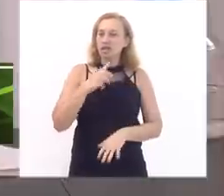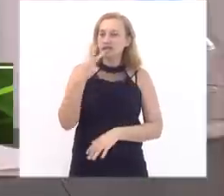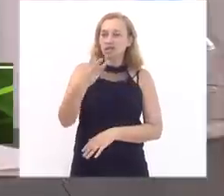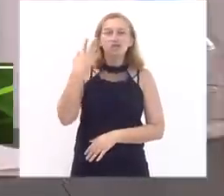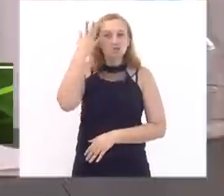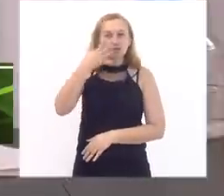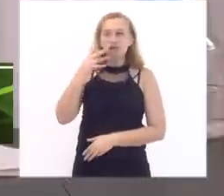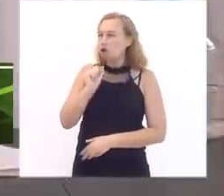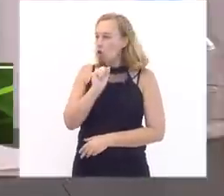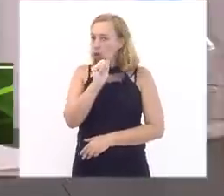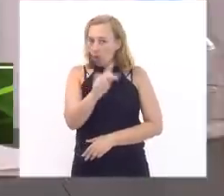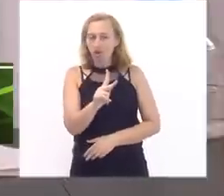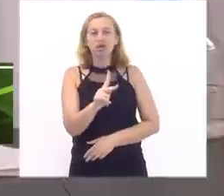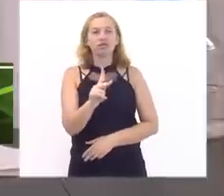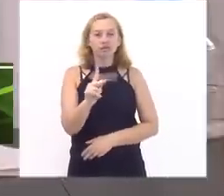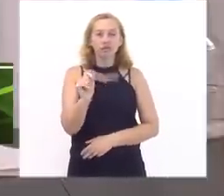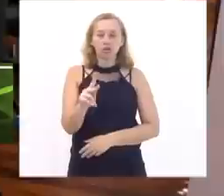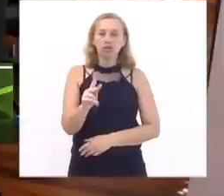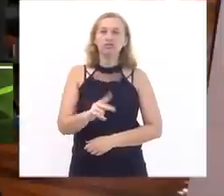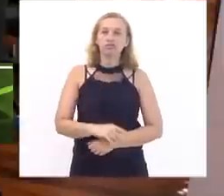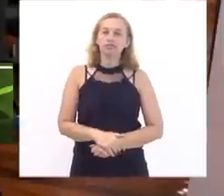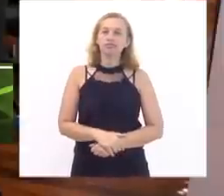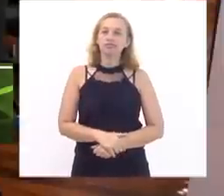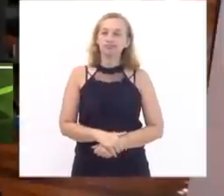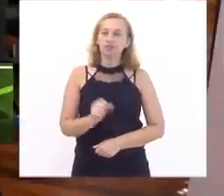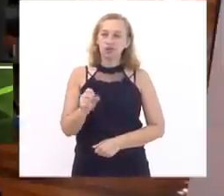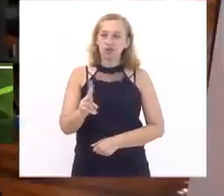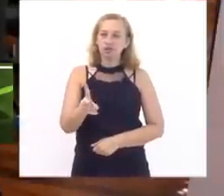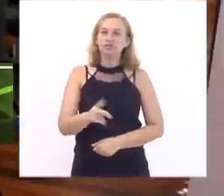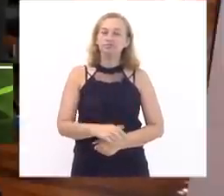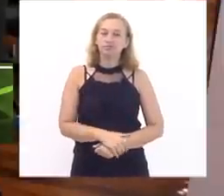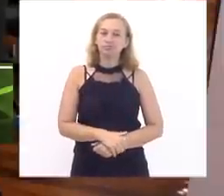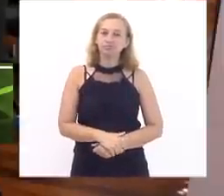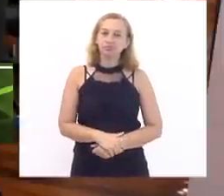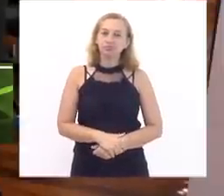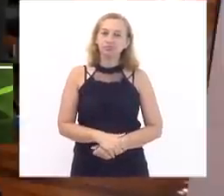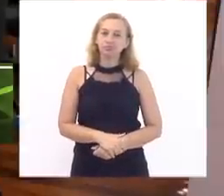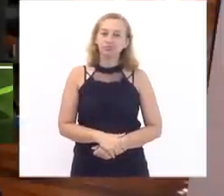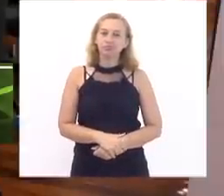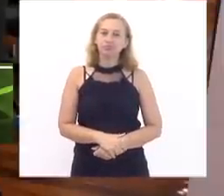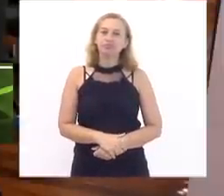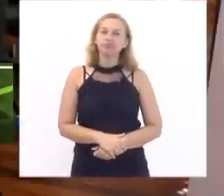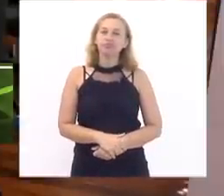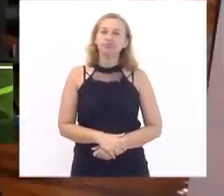está superado. Três entendo. Mensagens, aí manter. Ok.